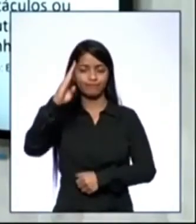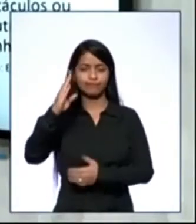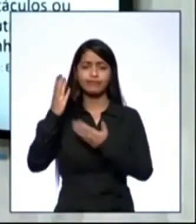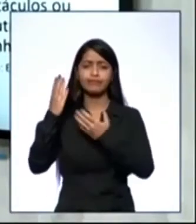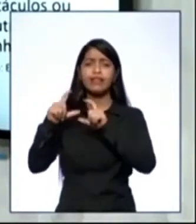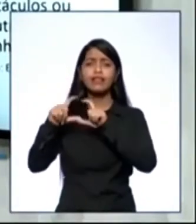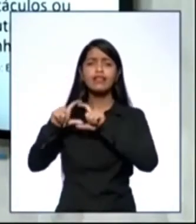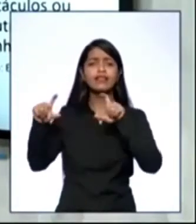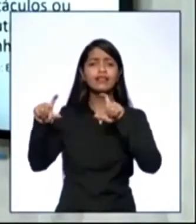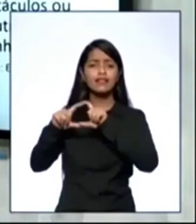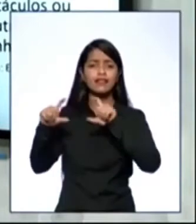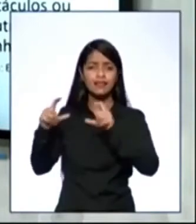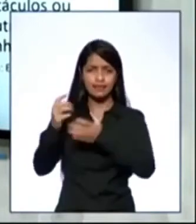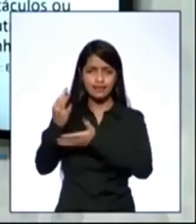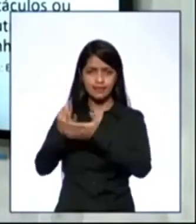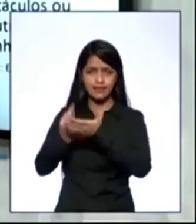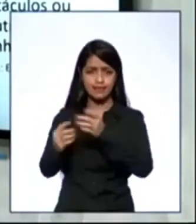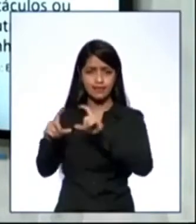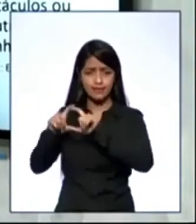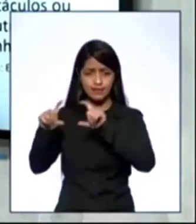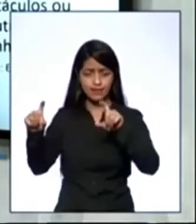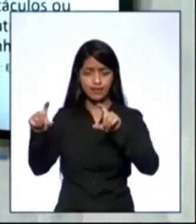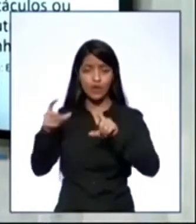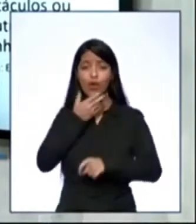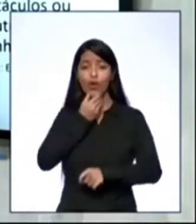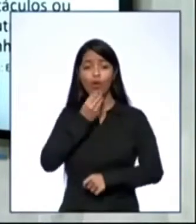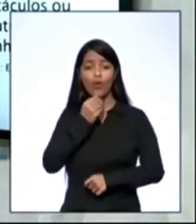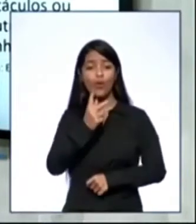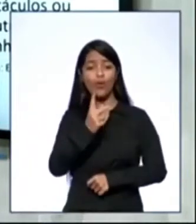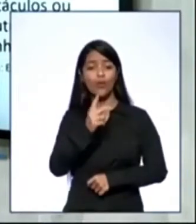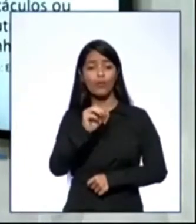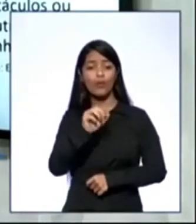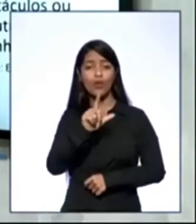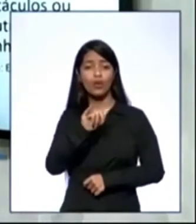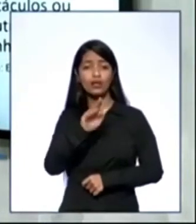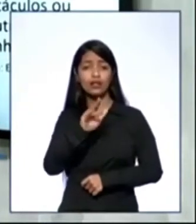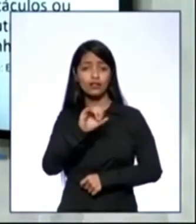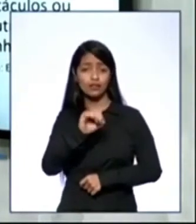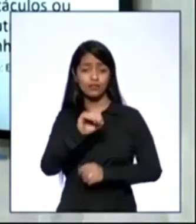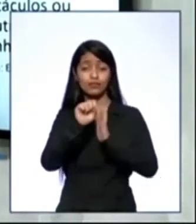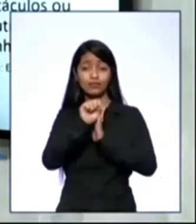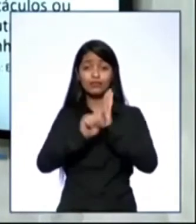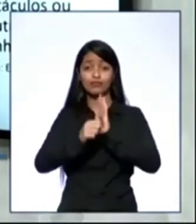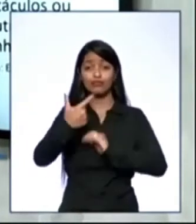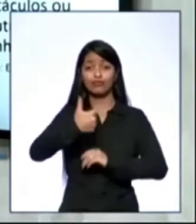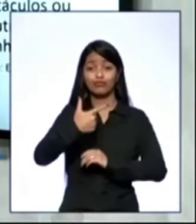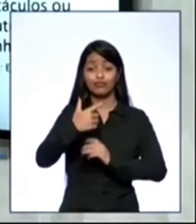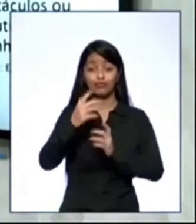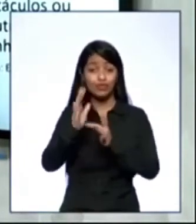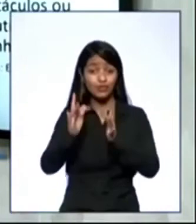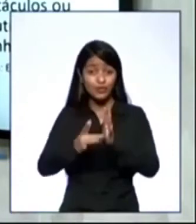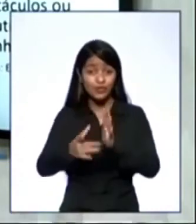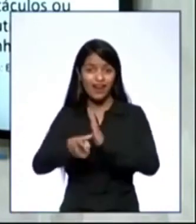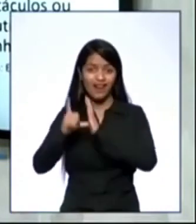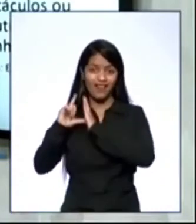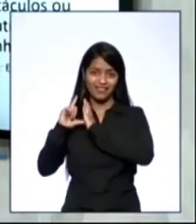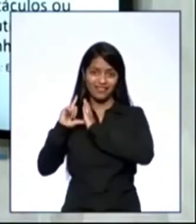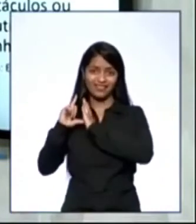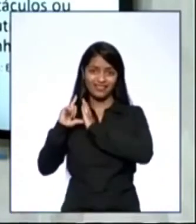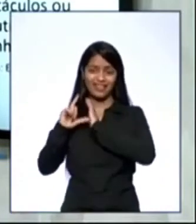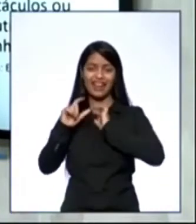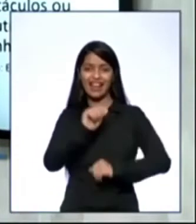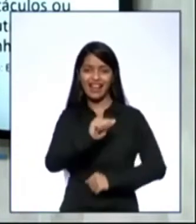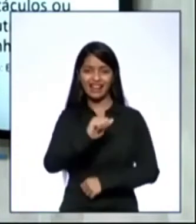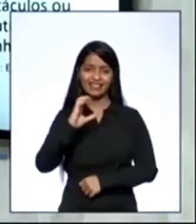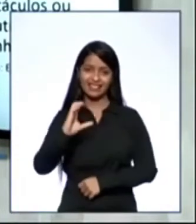texto é um texto do Políbio, historiador romano do século II a.C. E ele tá super